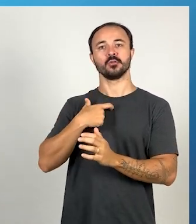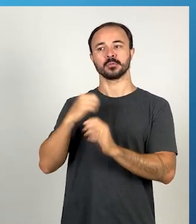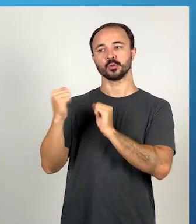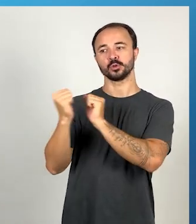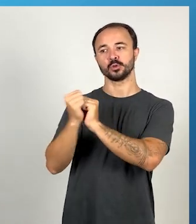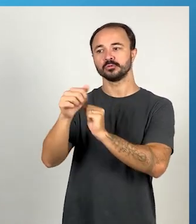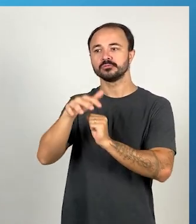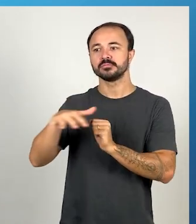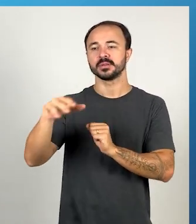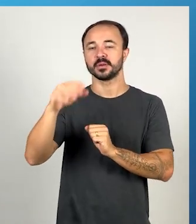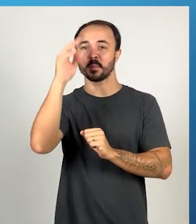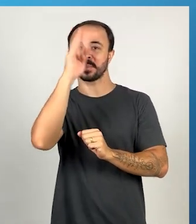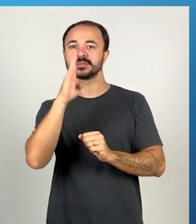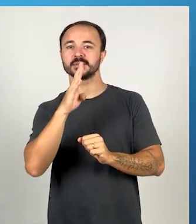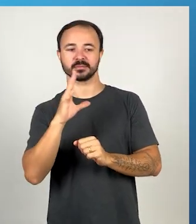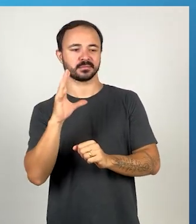apaixonados.